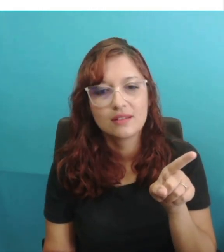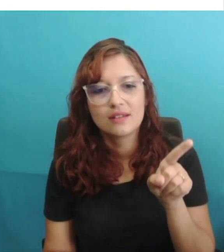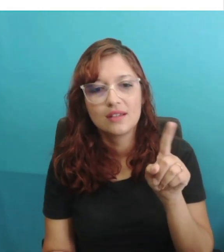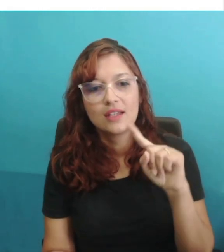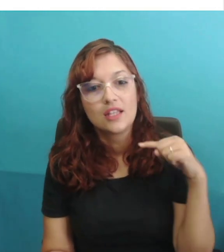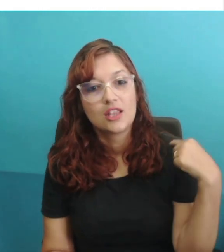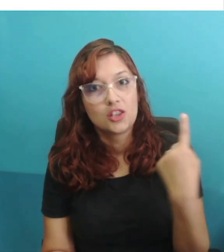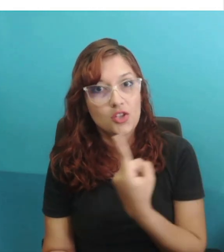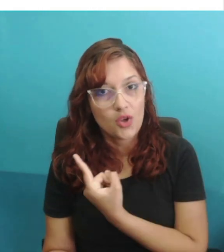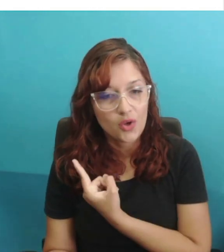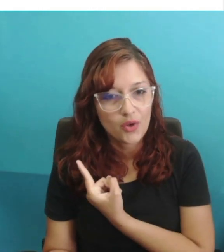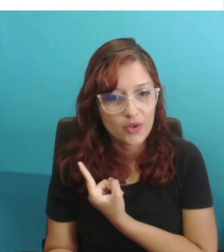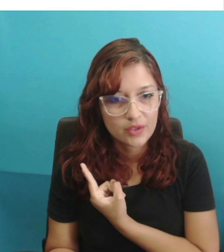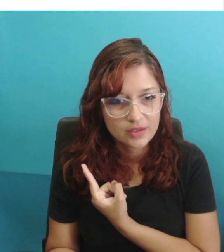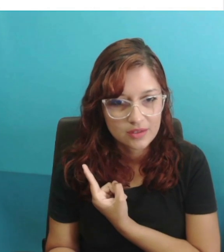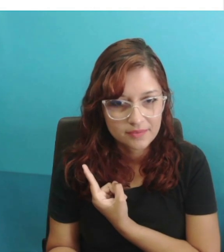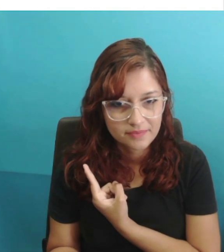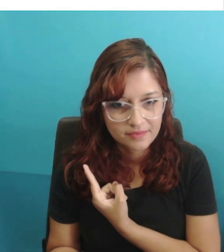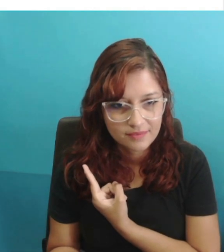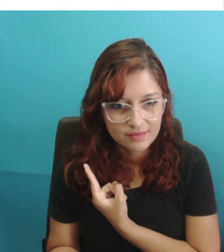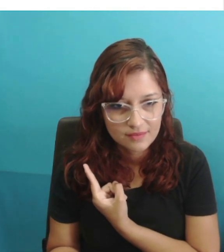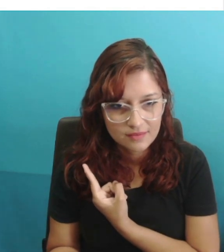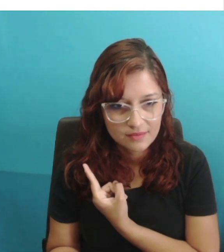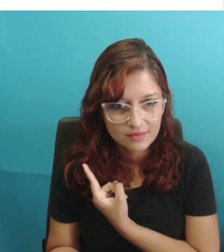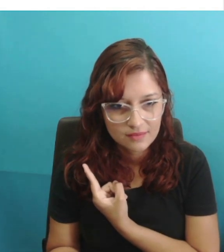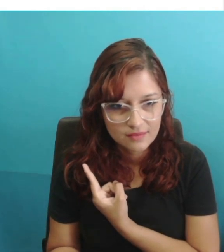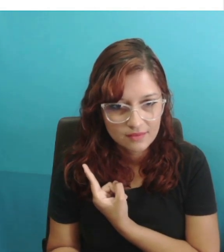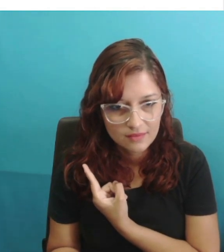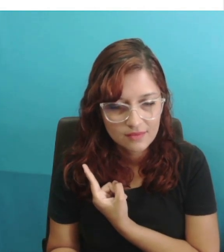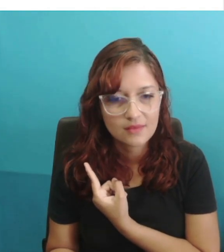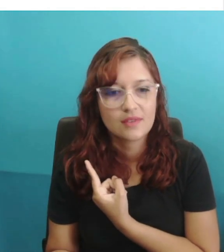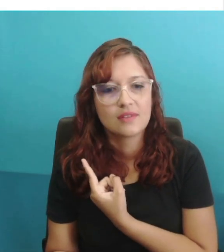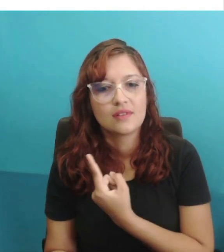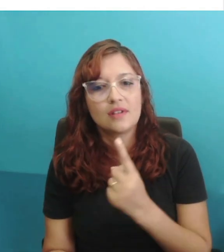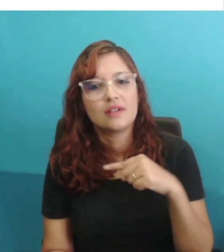ele parte, nós abrimos,